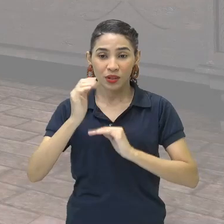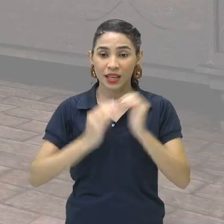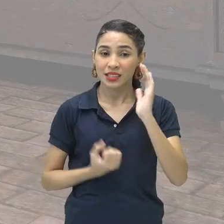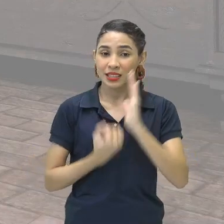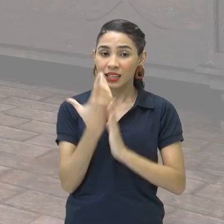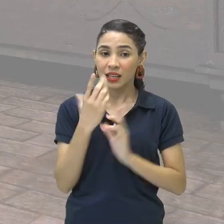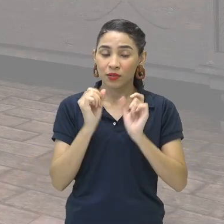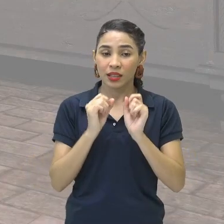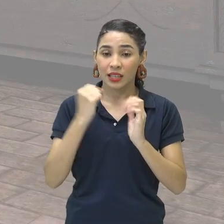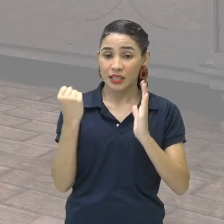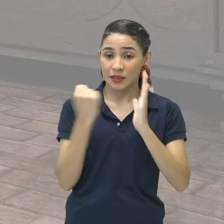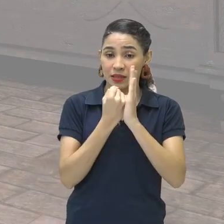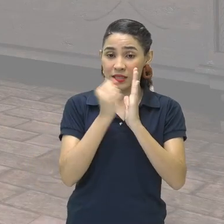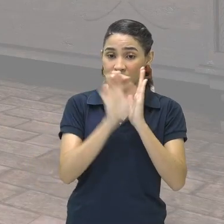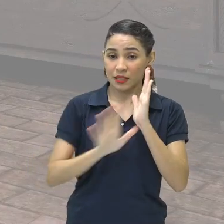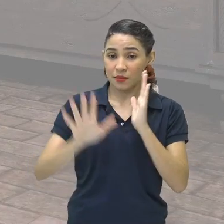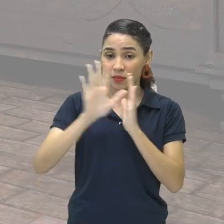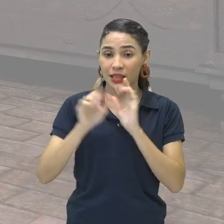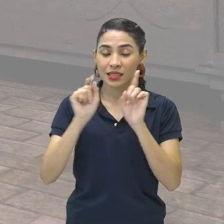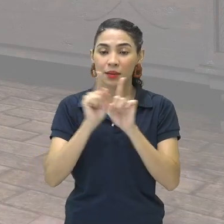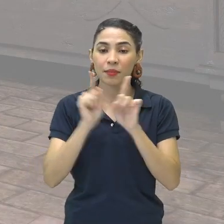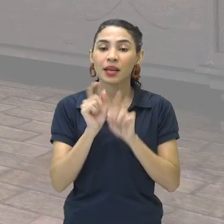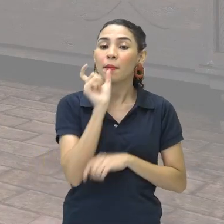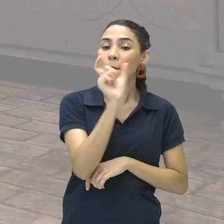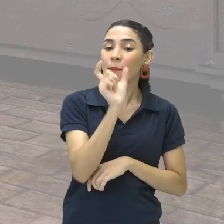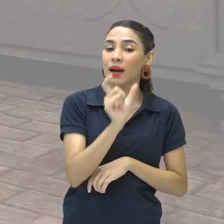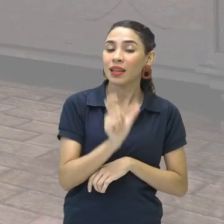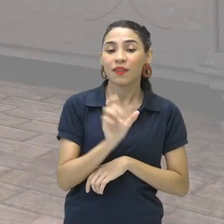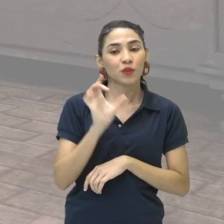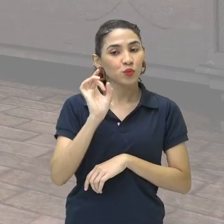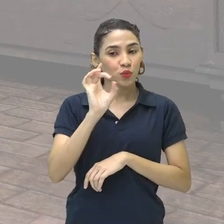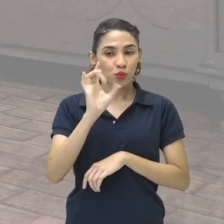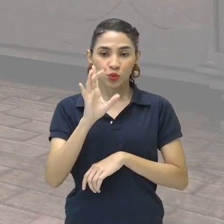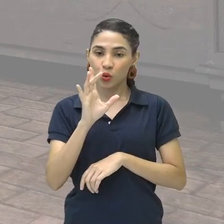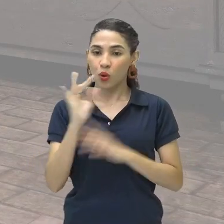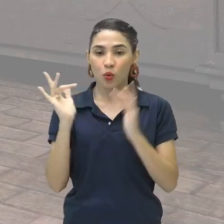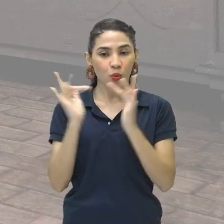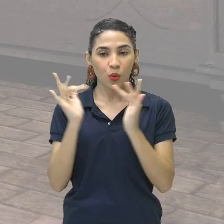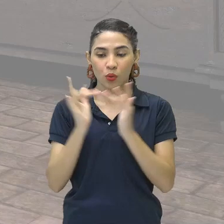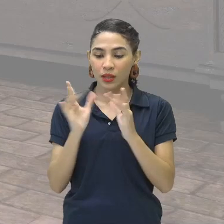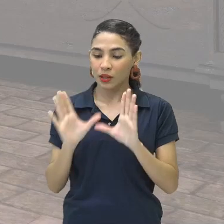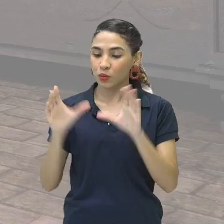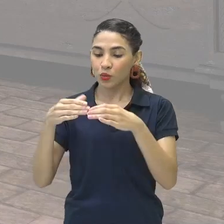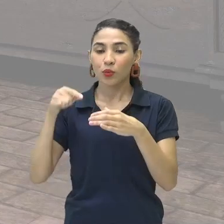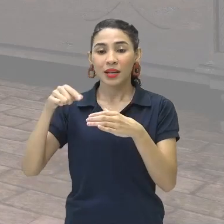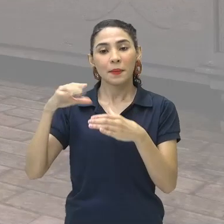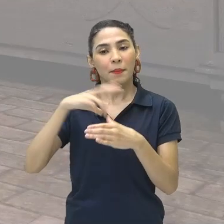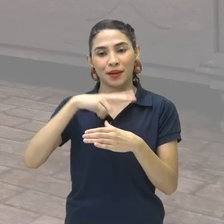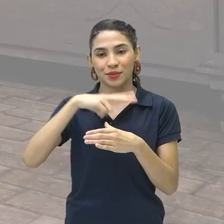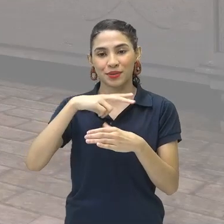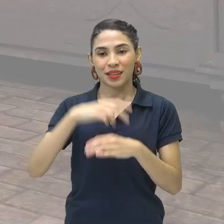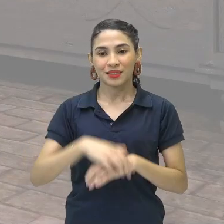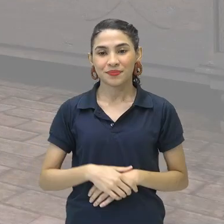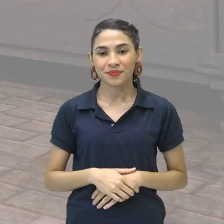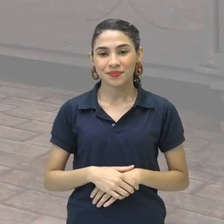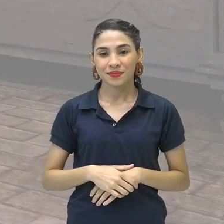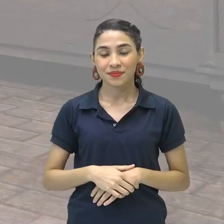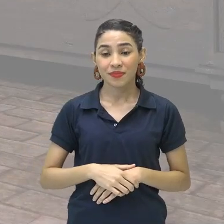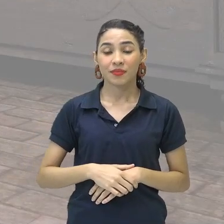criaram símbolos e termos que só eram acessíveis entre eles. Com